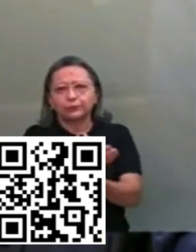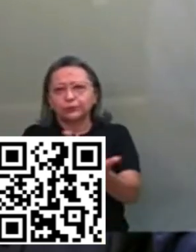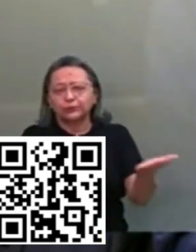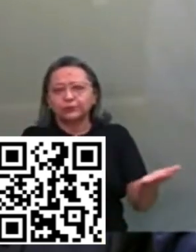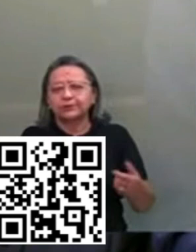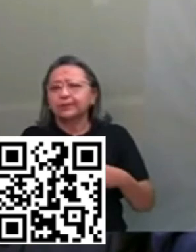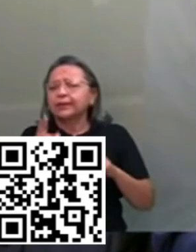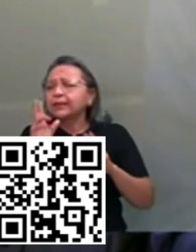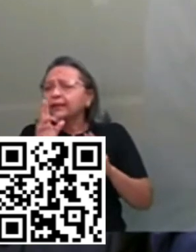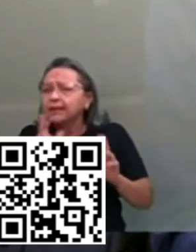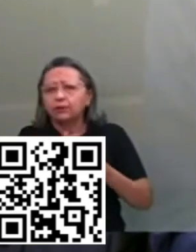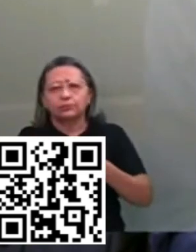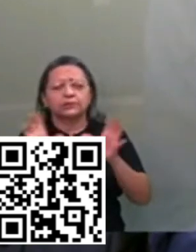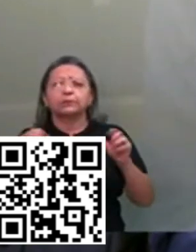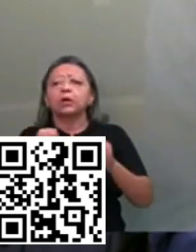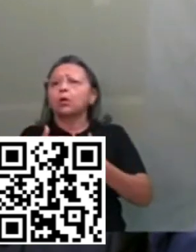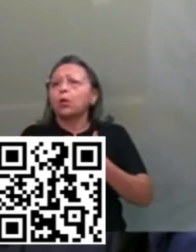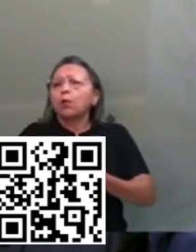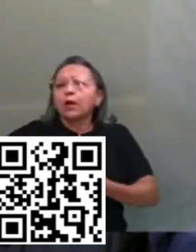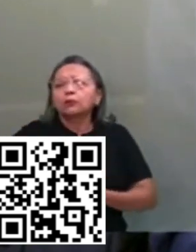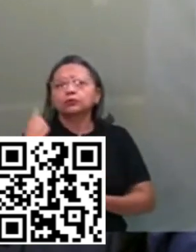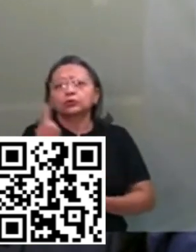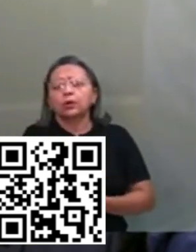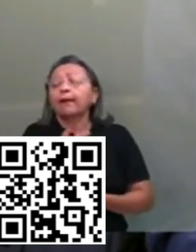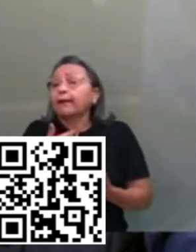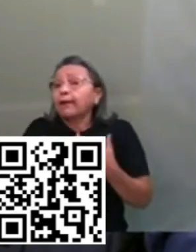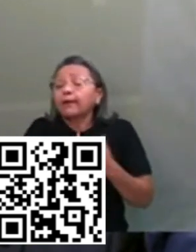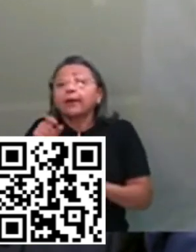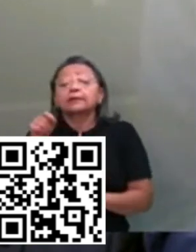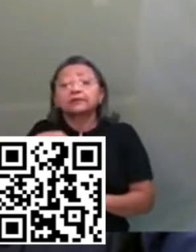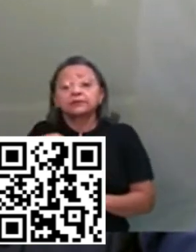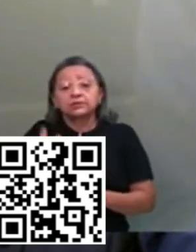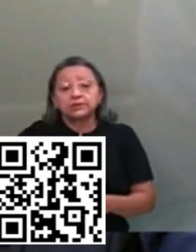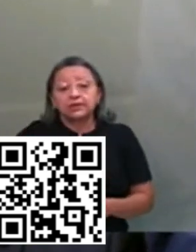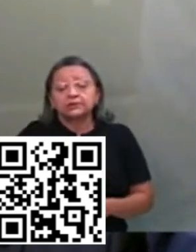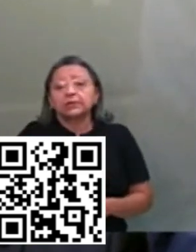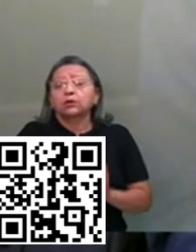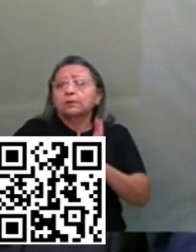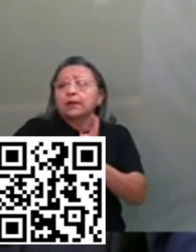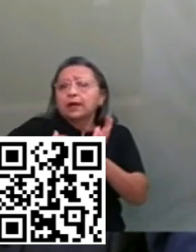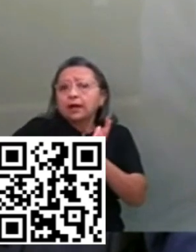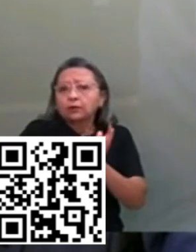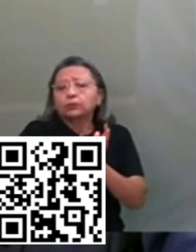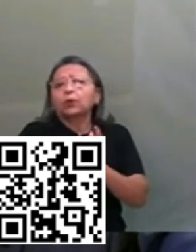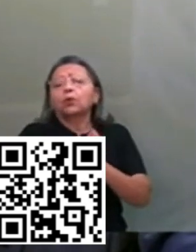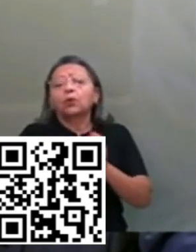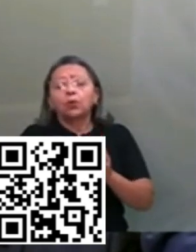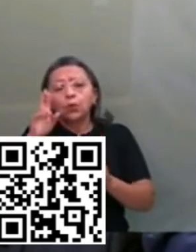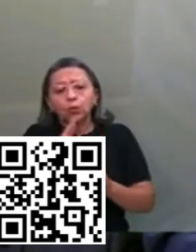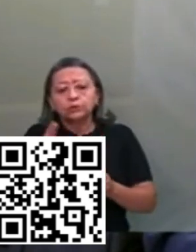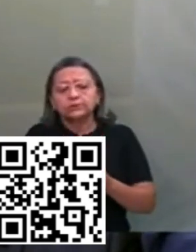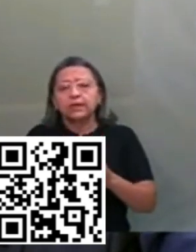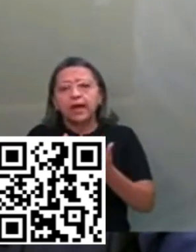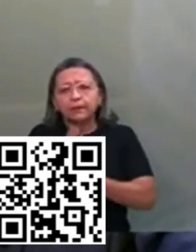não deixemos que qualquer um de nós, quem quer que seja, que esteja no Planalto Central, ouse regular a